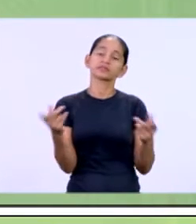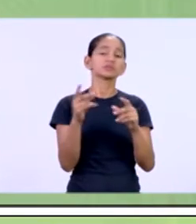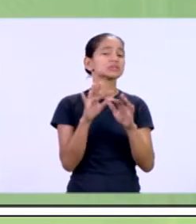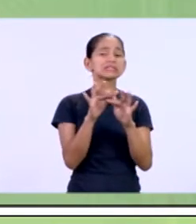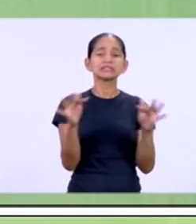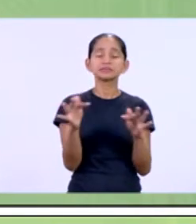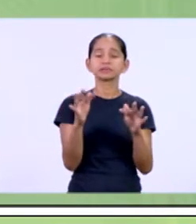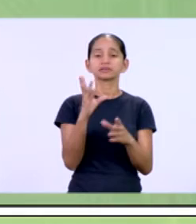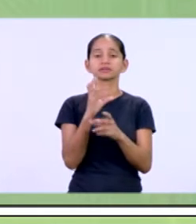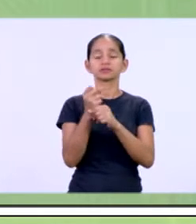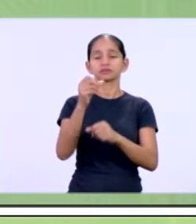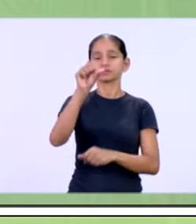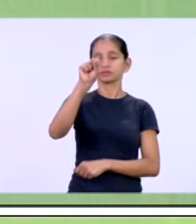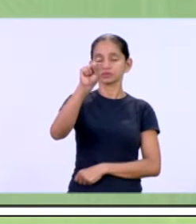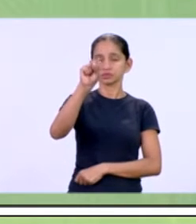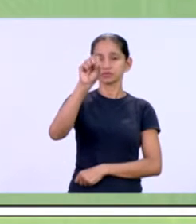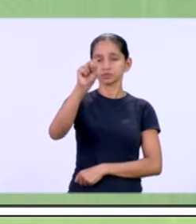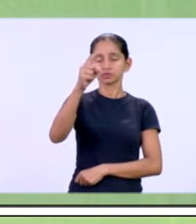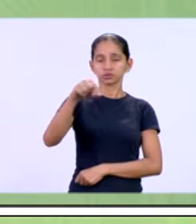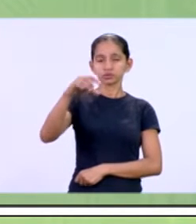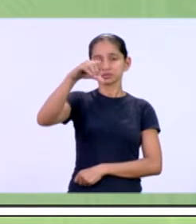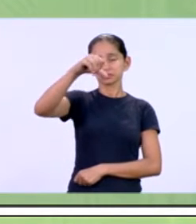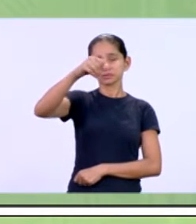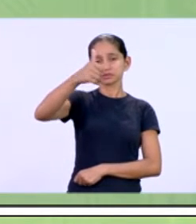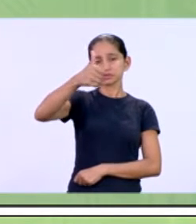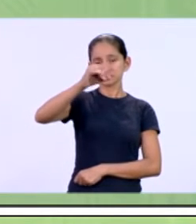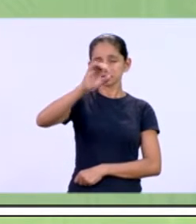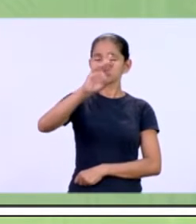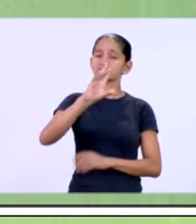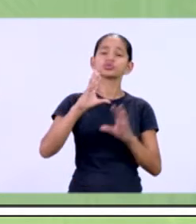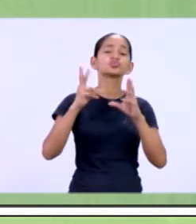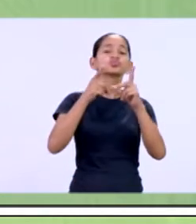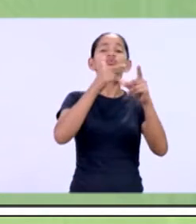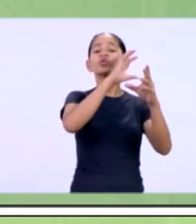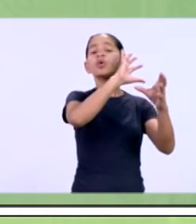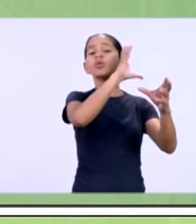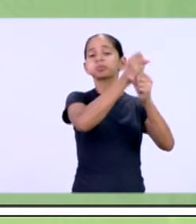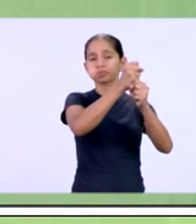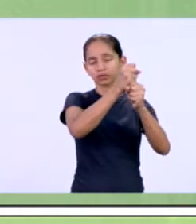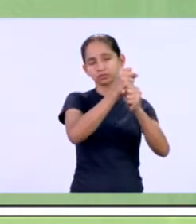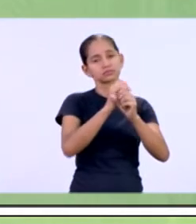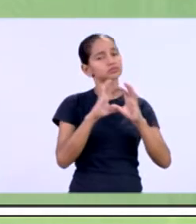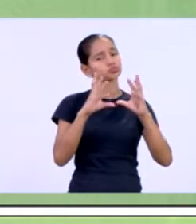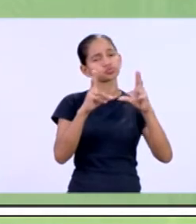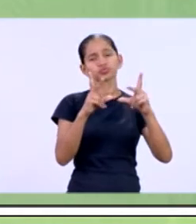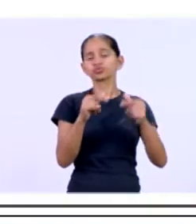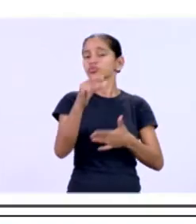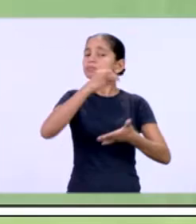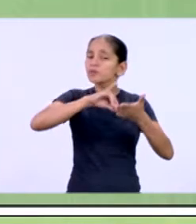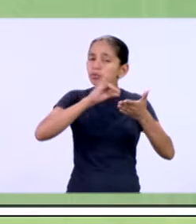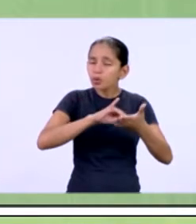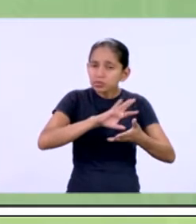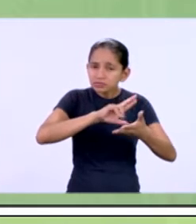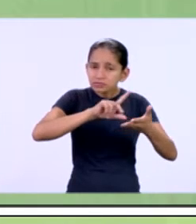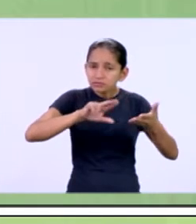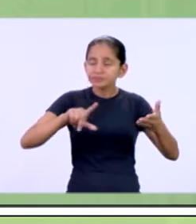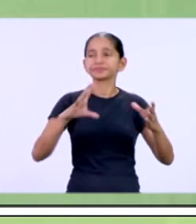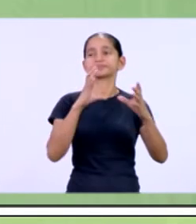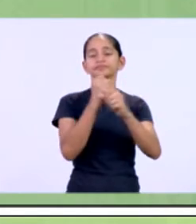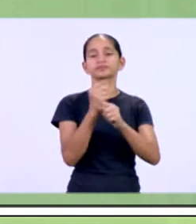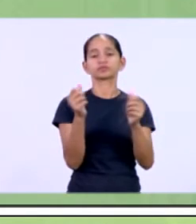do período? 88.910,60, que é justamente a soma de tudo isso aqui, de todos os impostos que eu calculei.